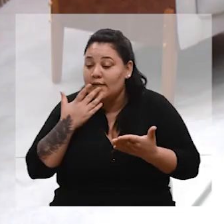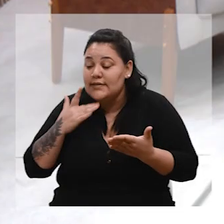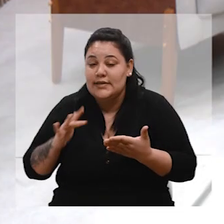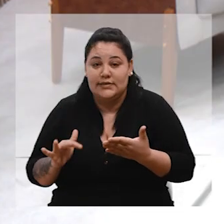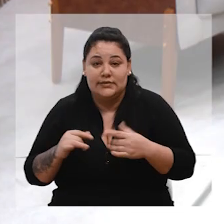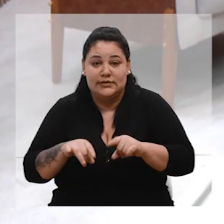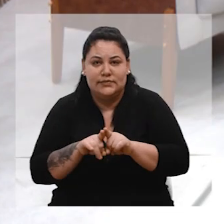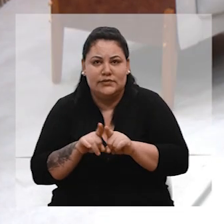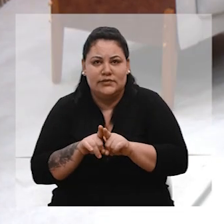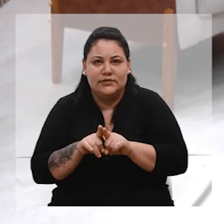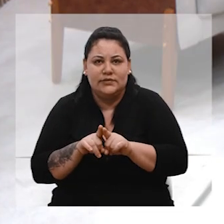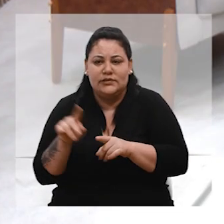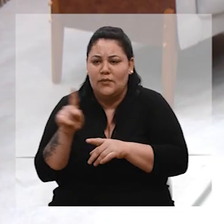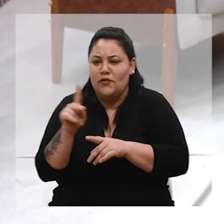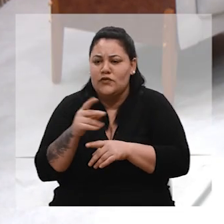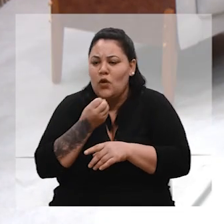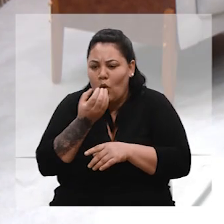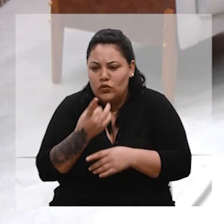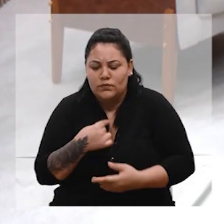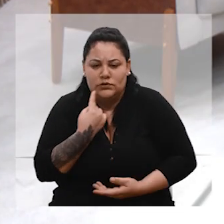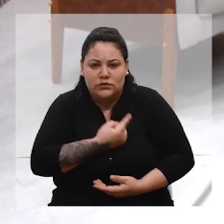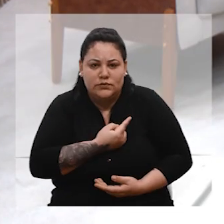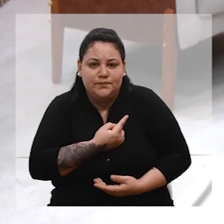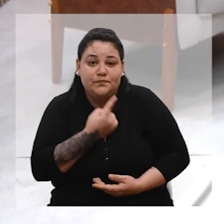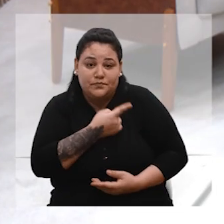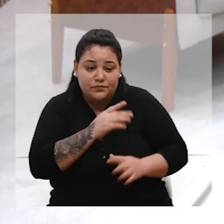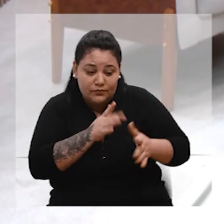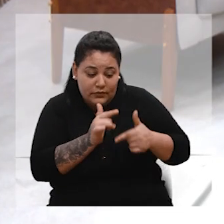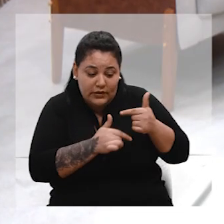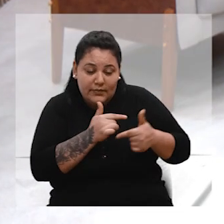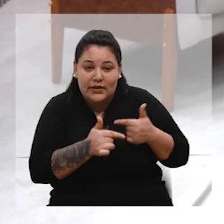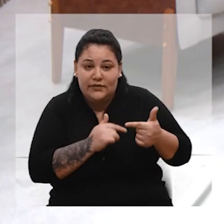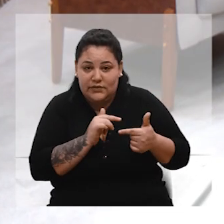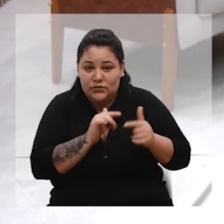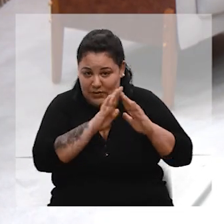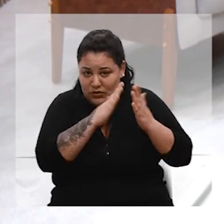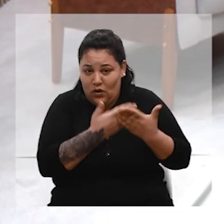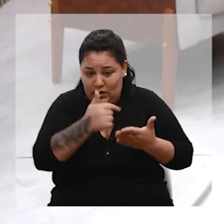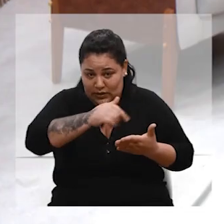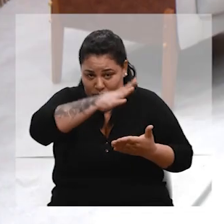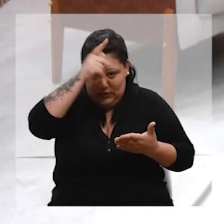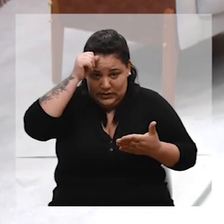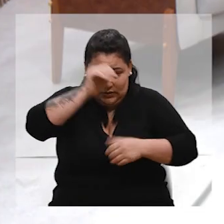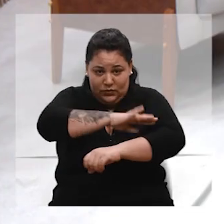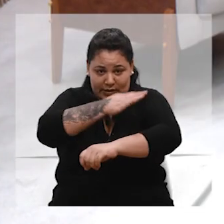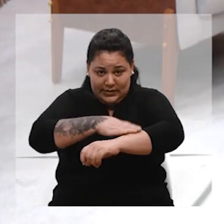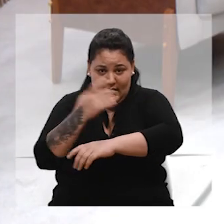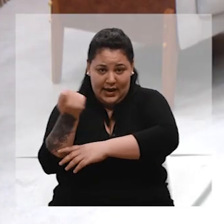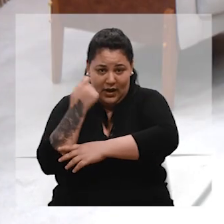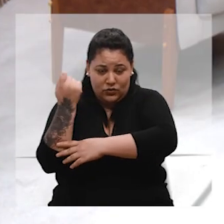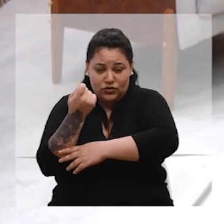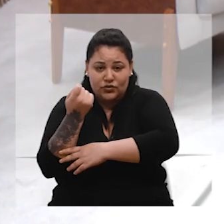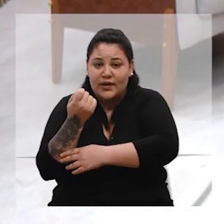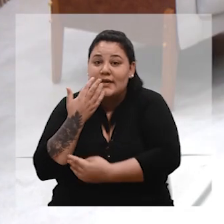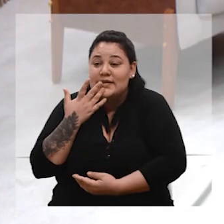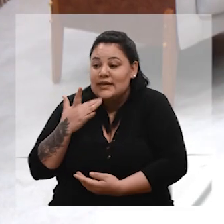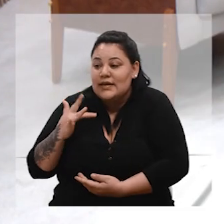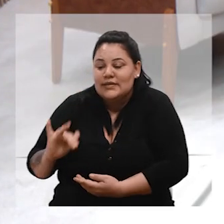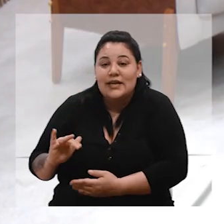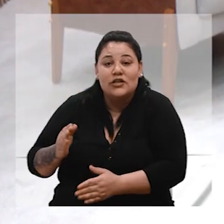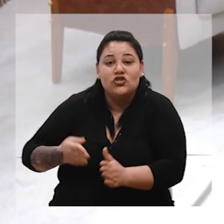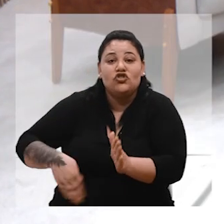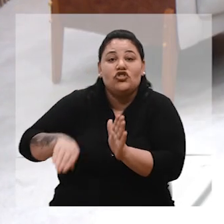sua escola de educação infantil. E aí ela nos contava que ela trabalhava numa escola, num município aqui da região da Serra